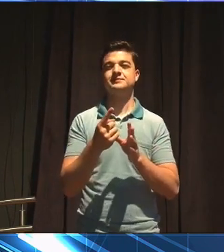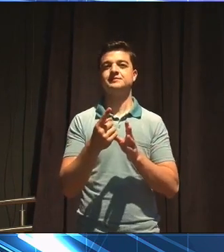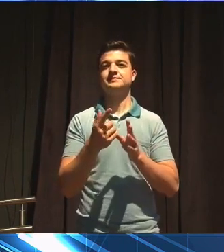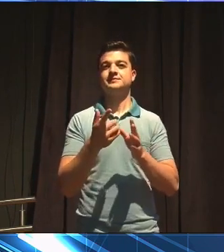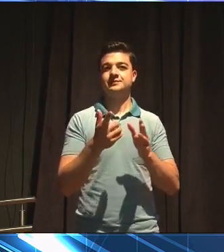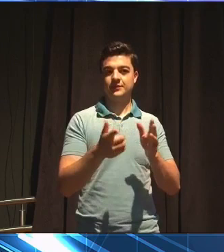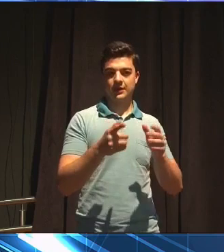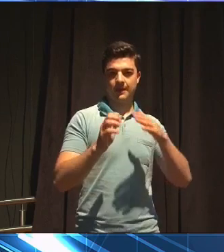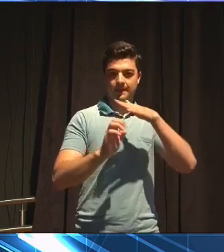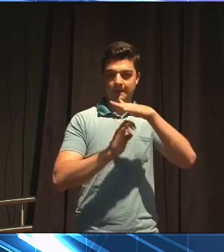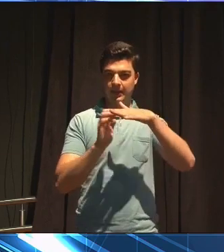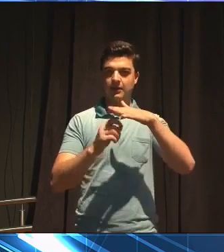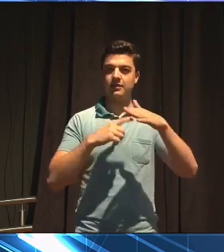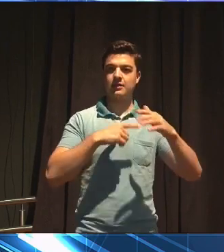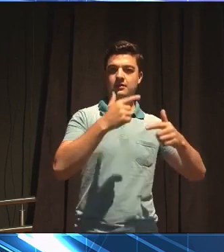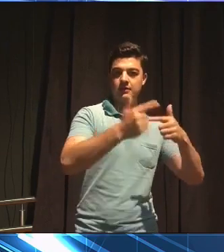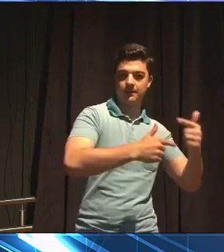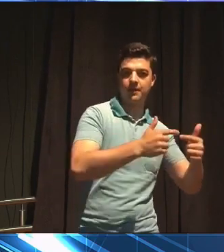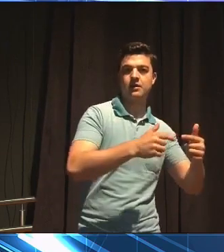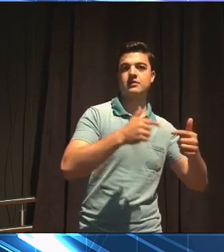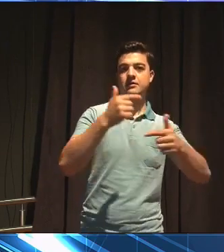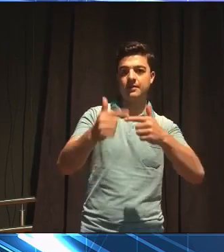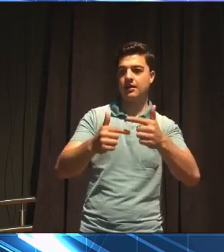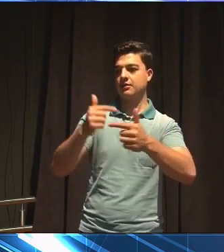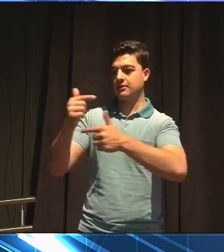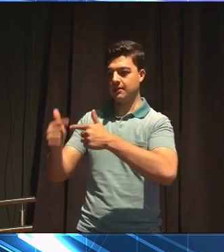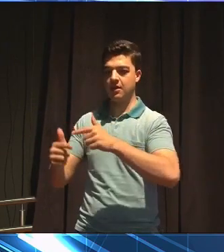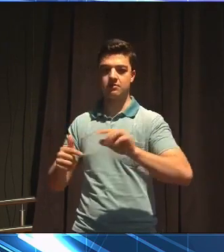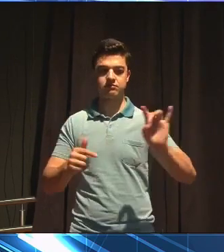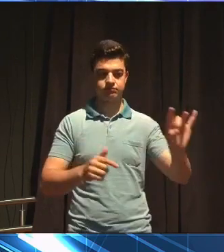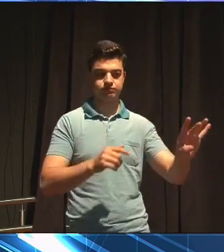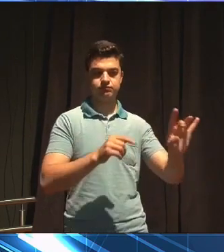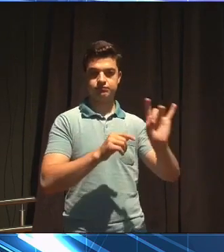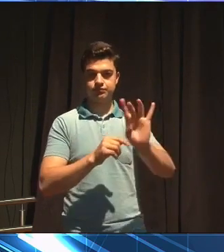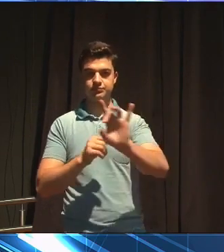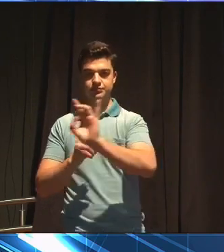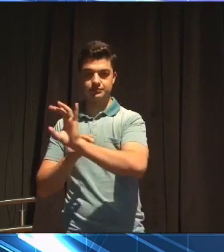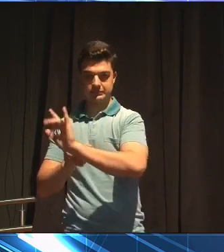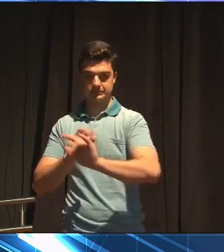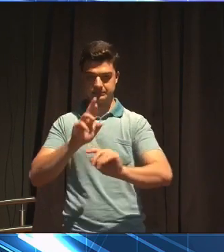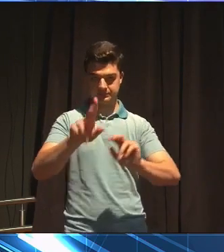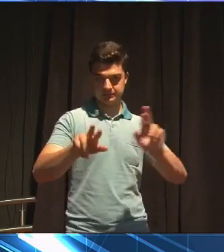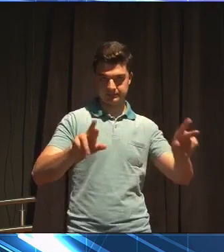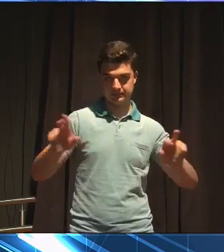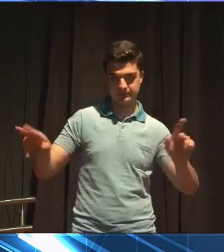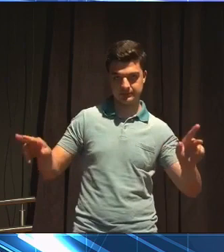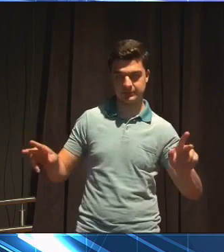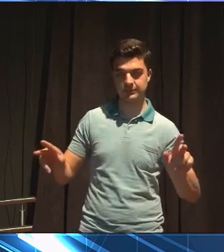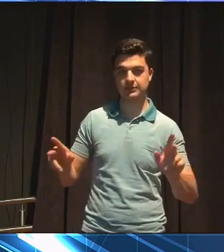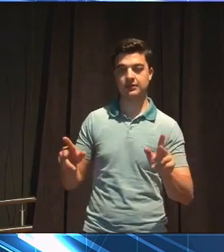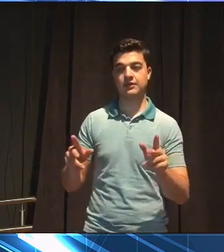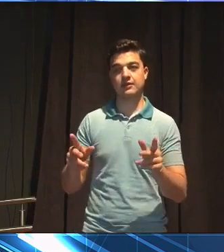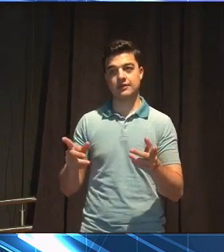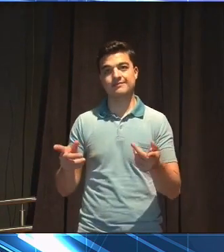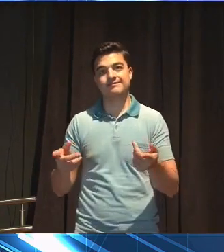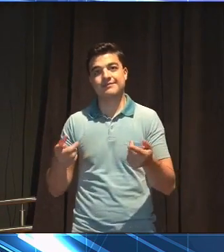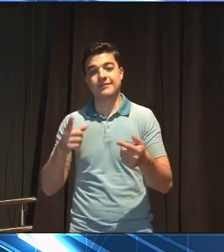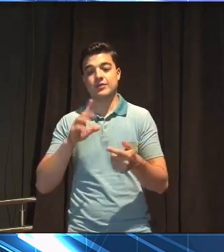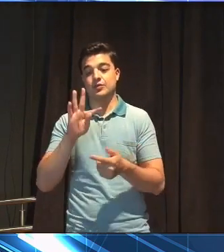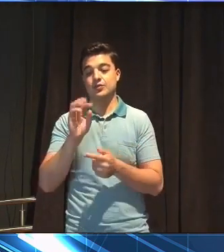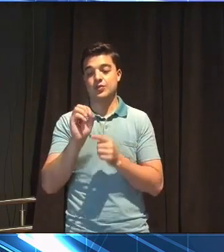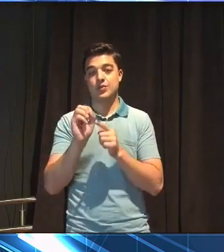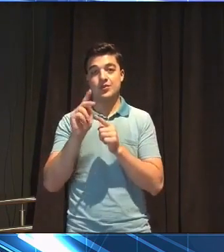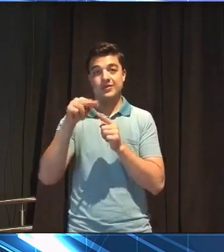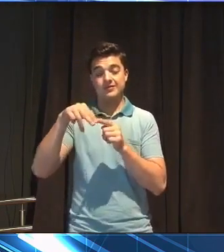todas as frentes do nosso ecossistema para resolver o problema do token, que o token é muito complexo dentro das nossas